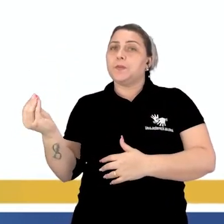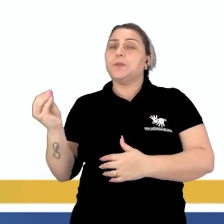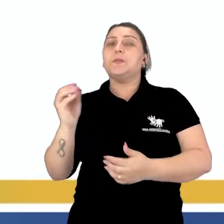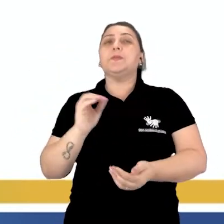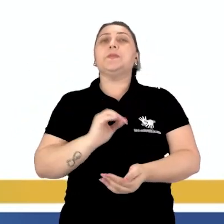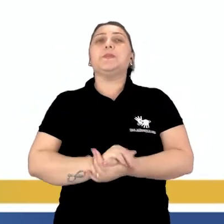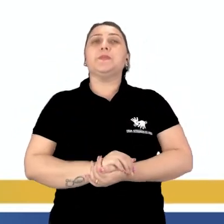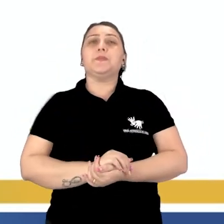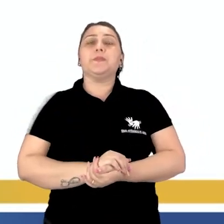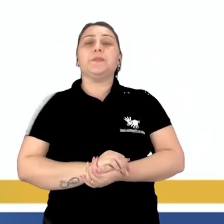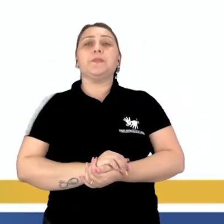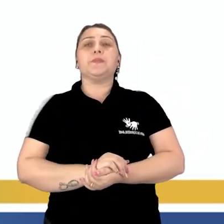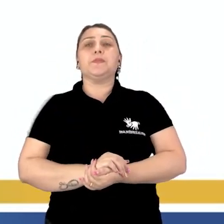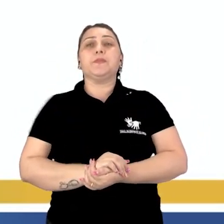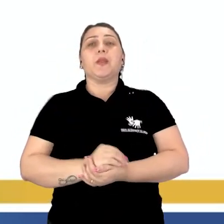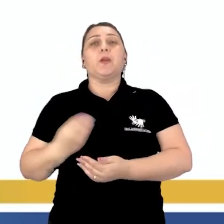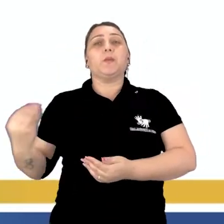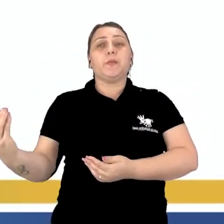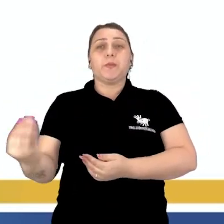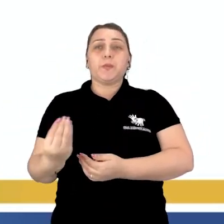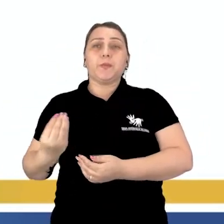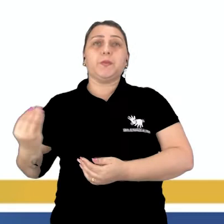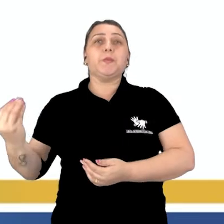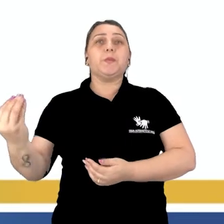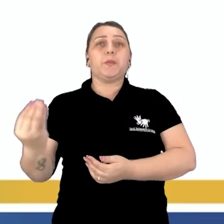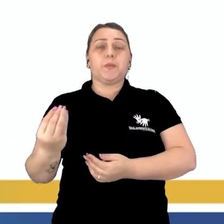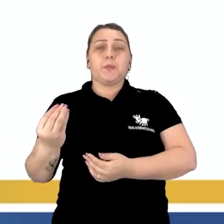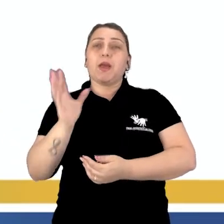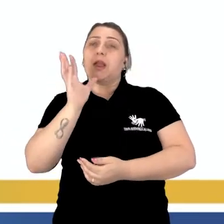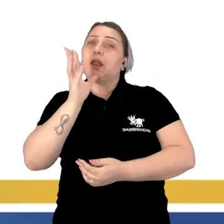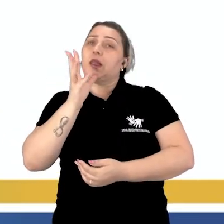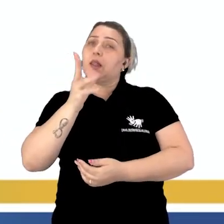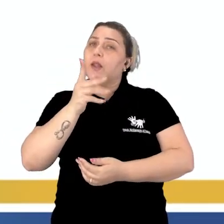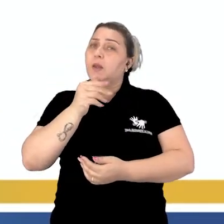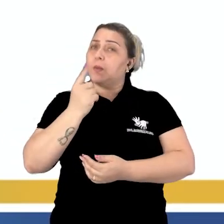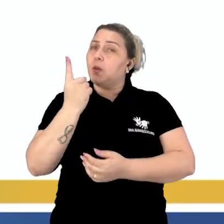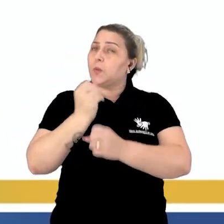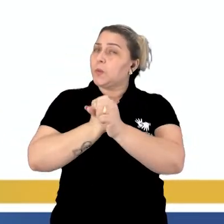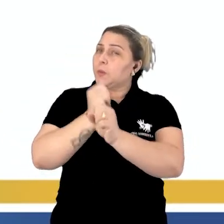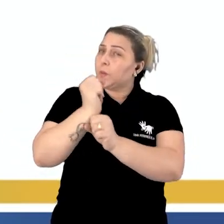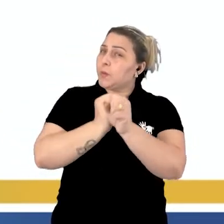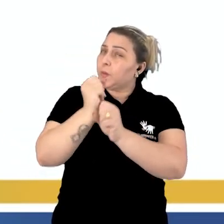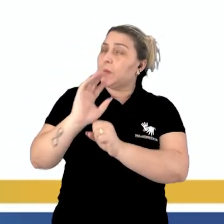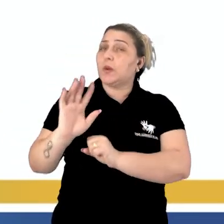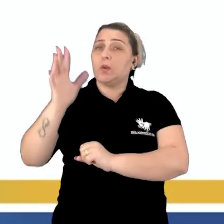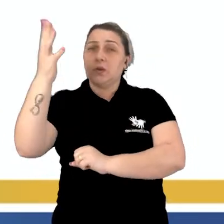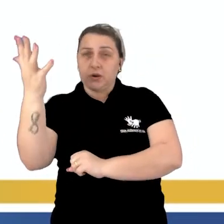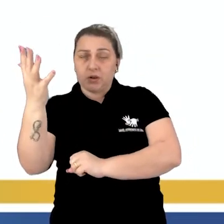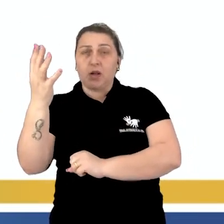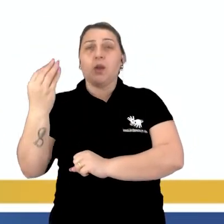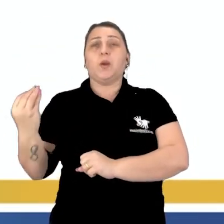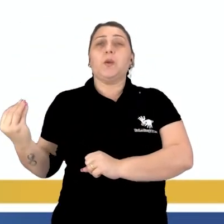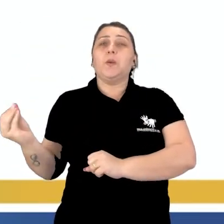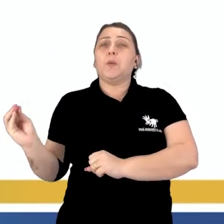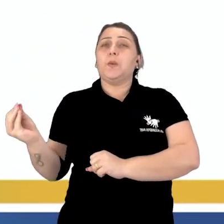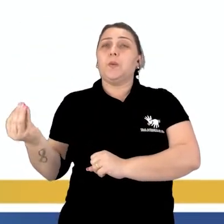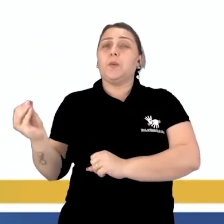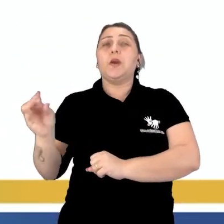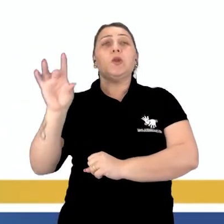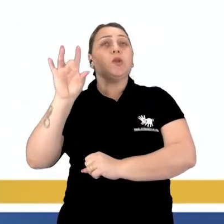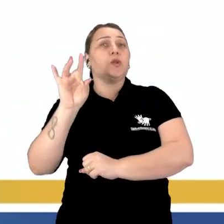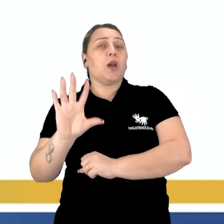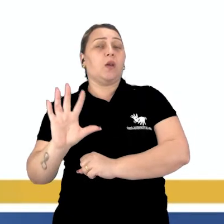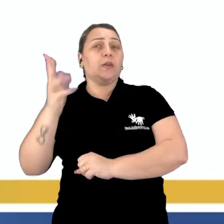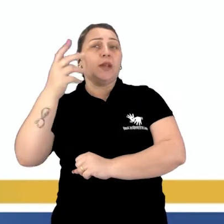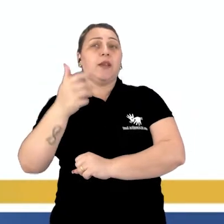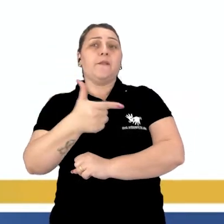rotação. Ao contrário do movimento de translação, que demora aí 1 ano para acontecer, o movimento de rotação ele